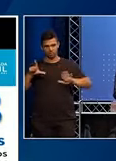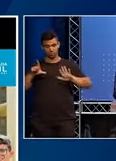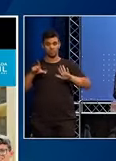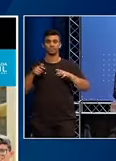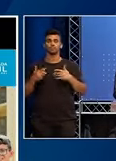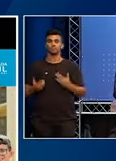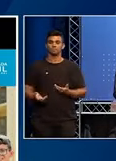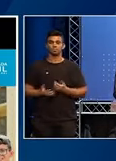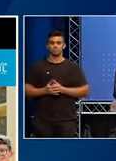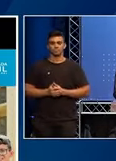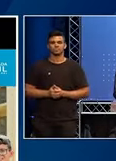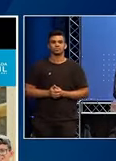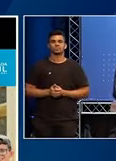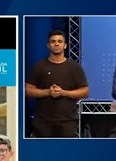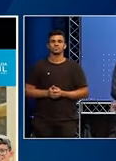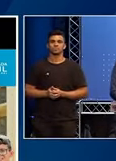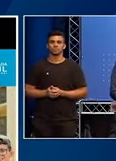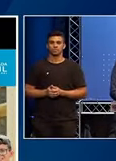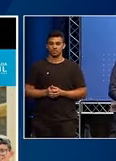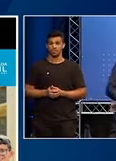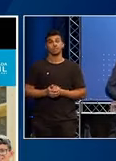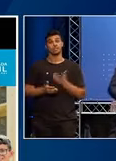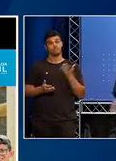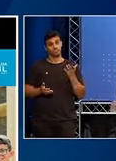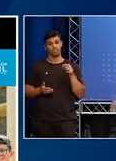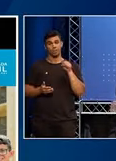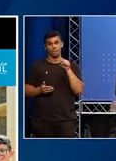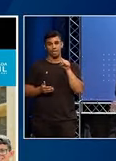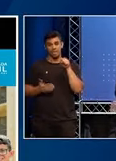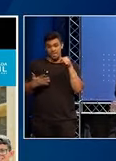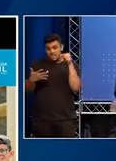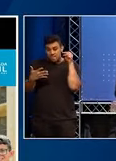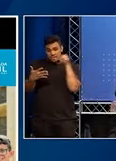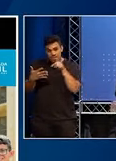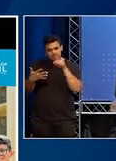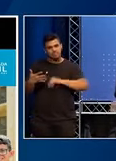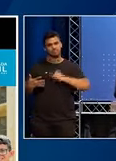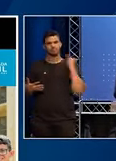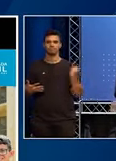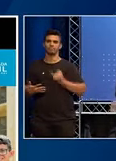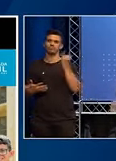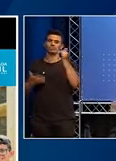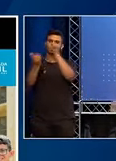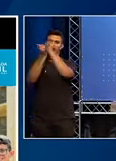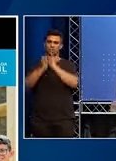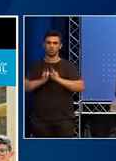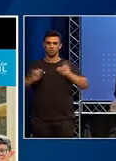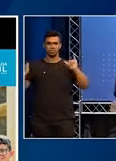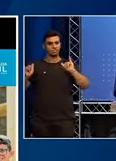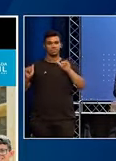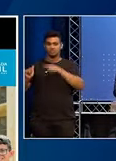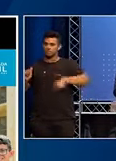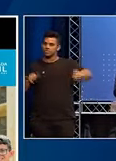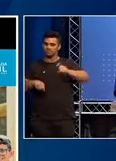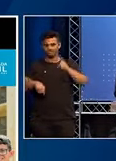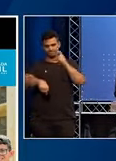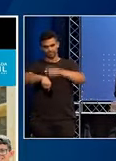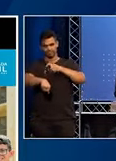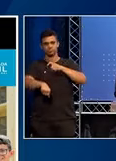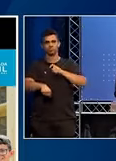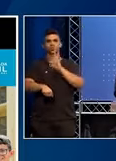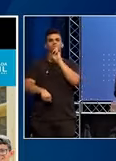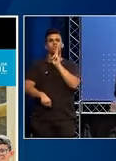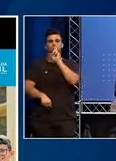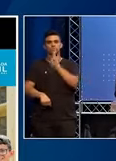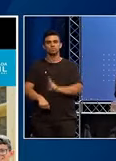favor? E esse é um ponto importante. Nós estamos anunciando agora, em primeira mão, o nosso